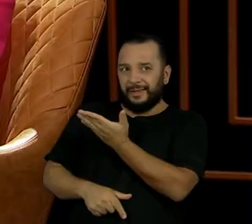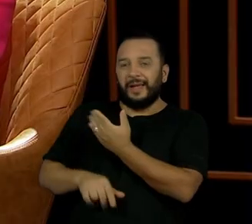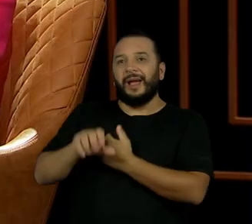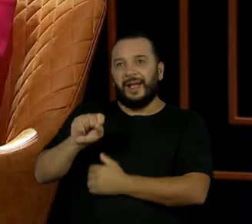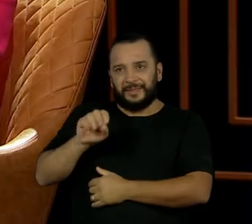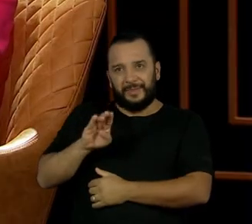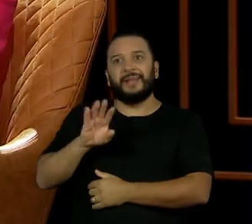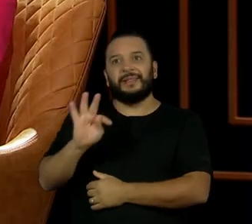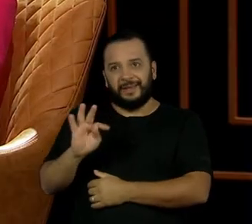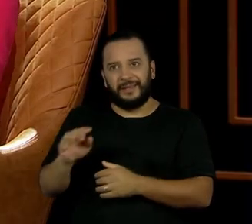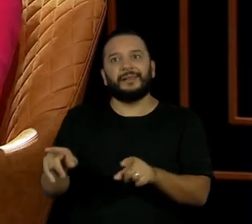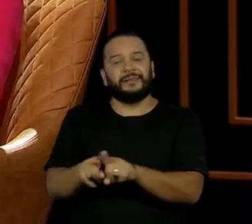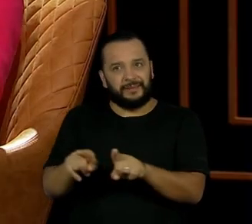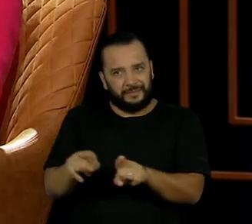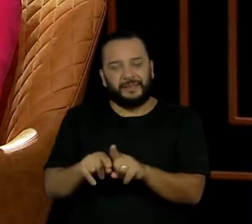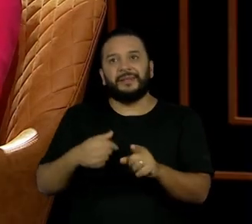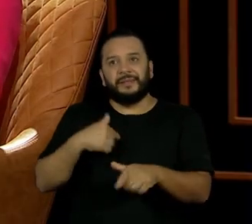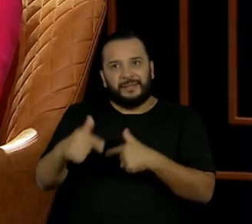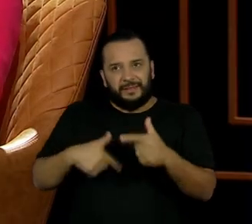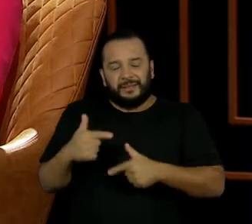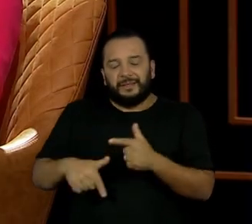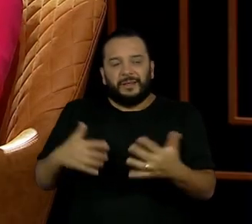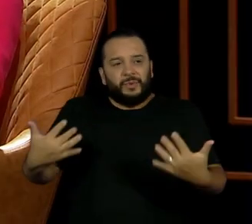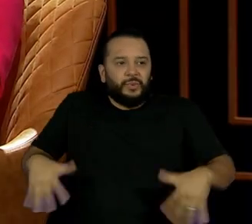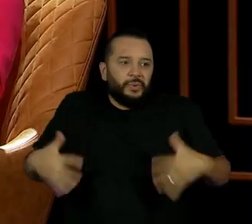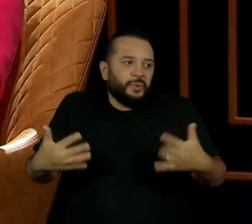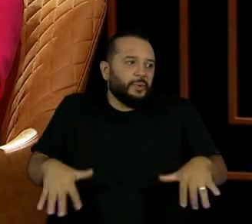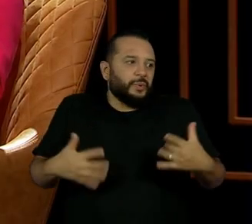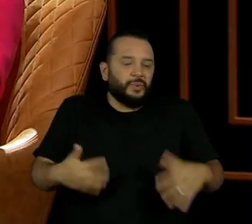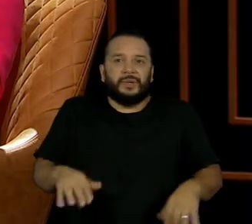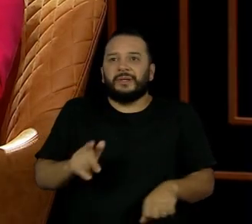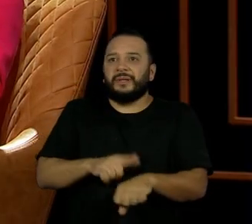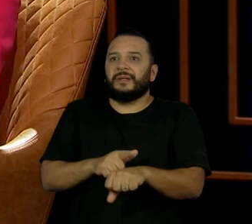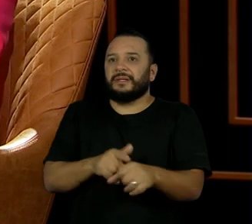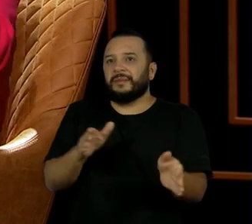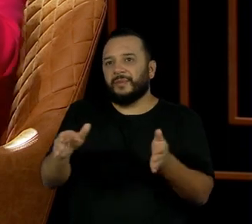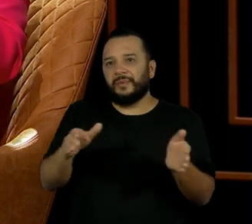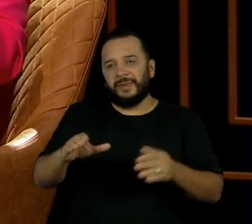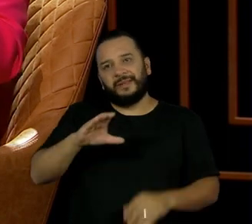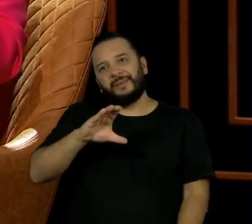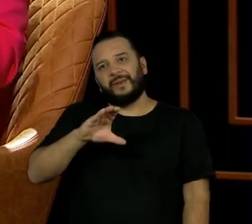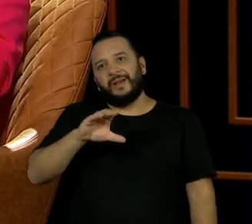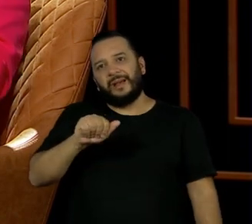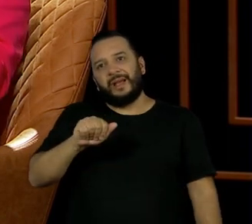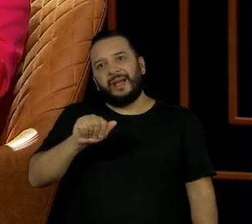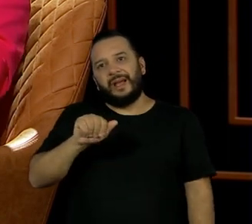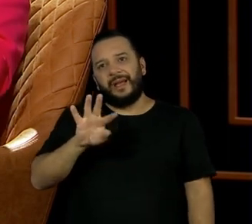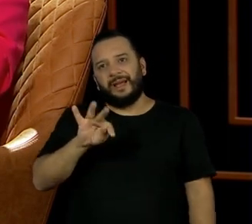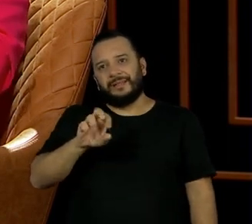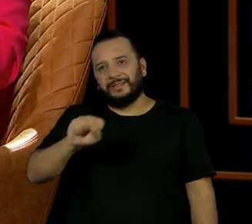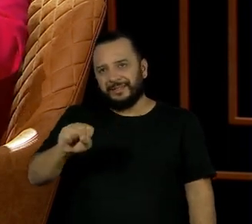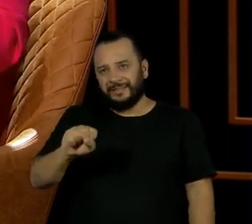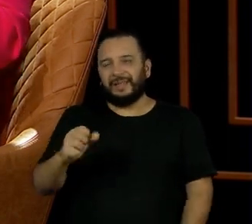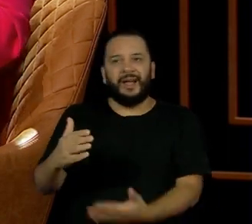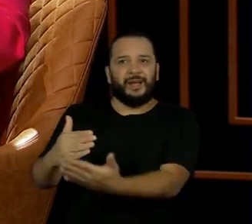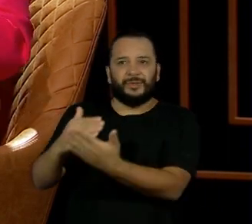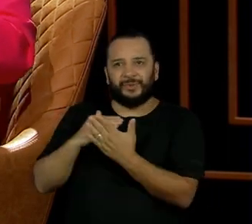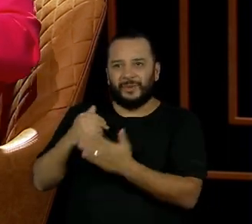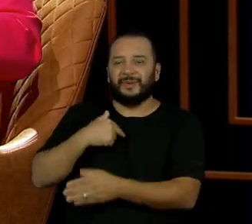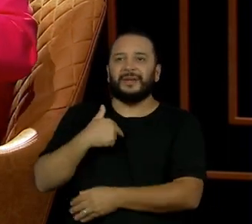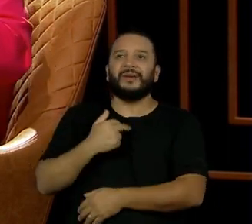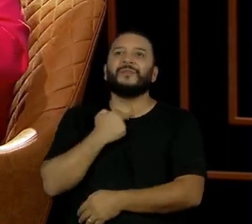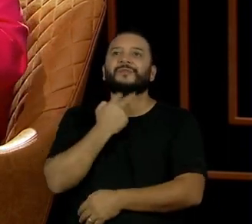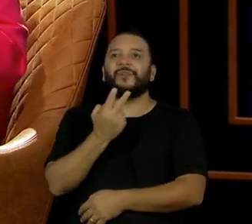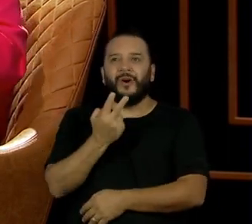que é me enriqueceu de uma maneira que soma no meu canto até hoje porque eu tive que